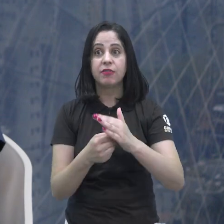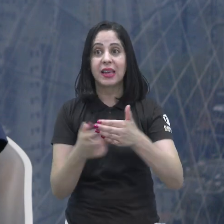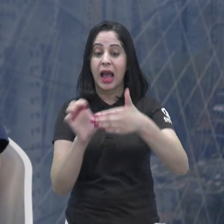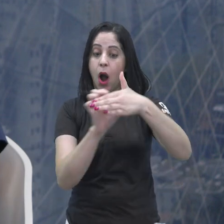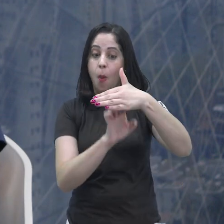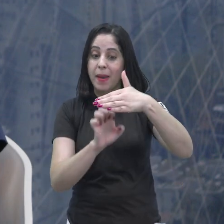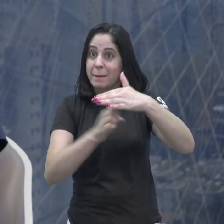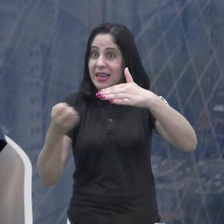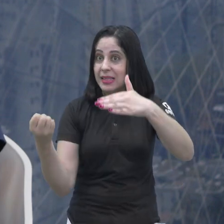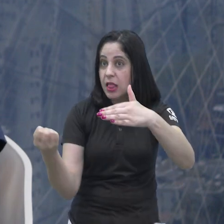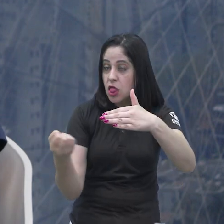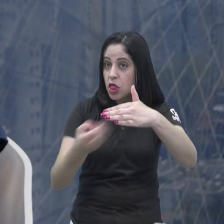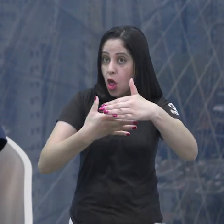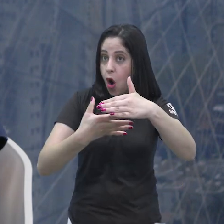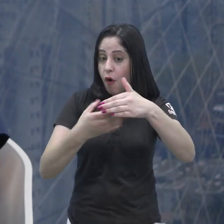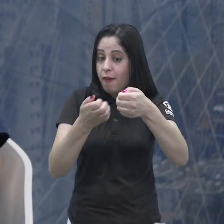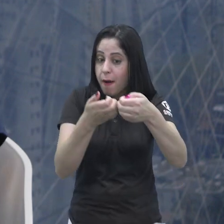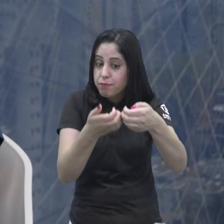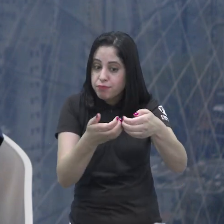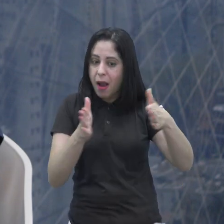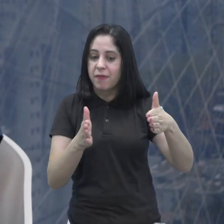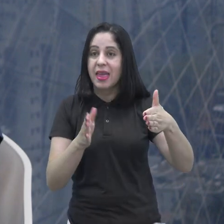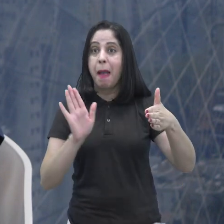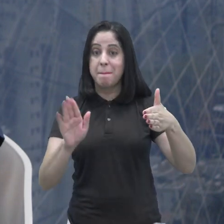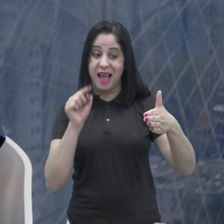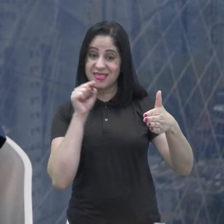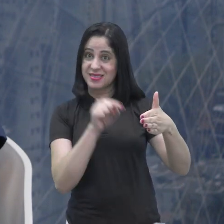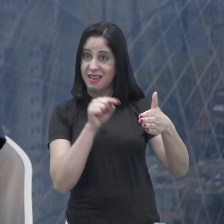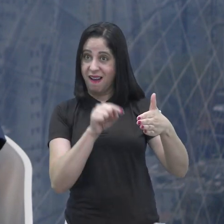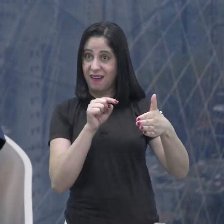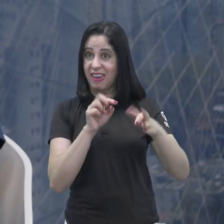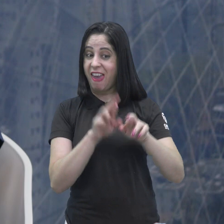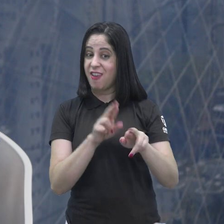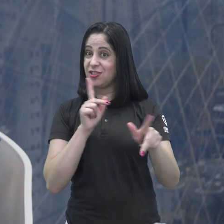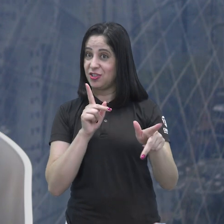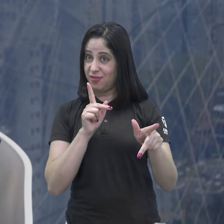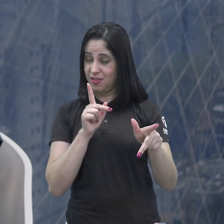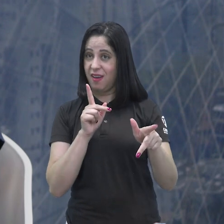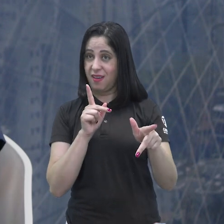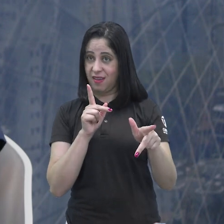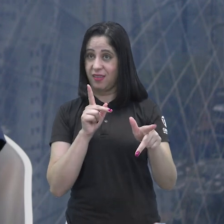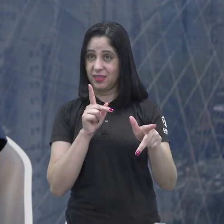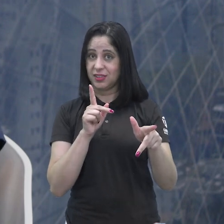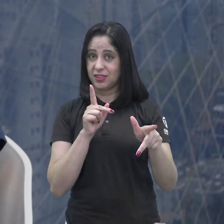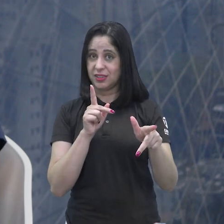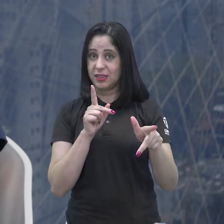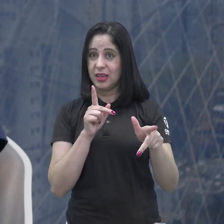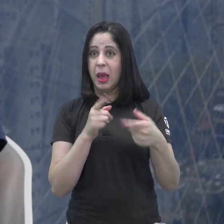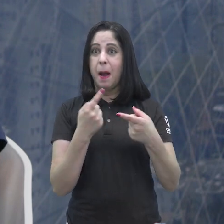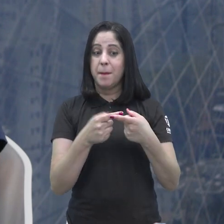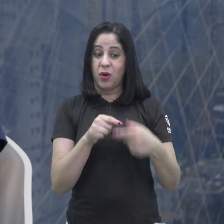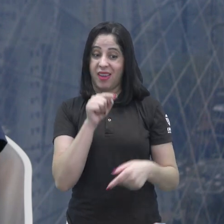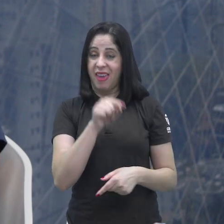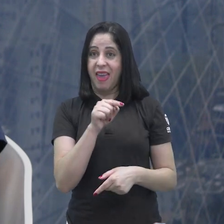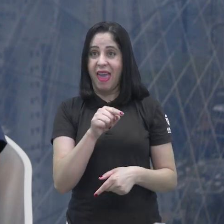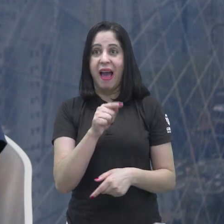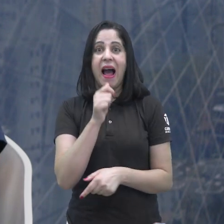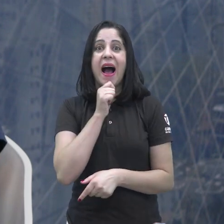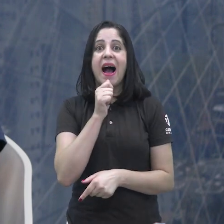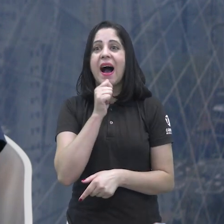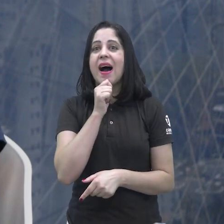tem obrigações fiscais e tudo mais, só que ela tem um diferencial que ela ou será disruptiva no